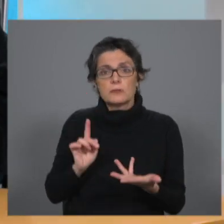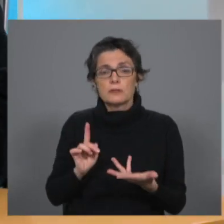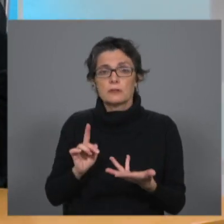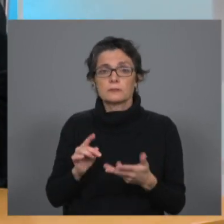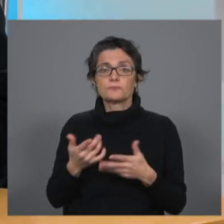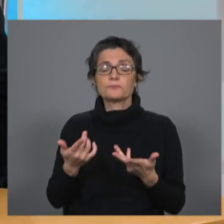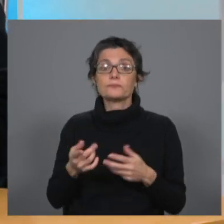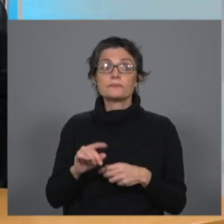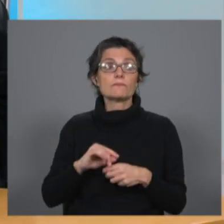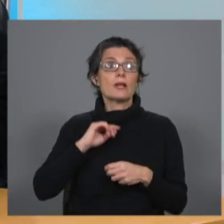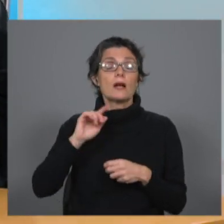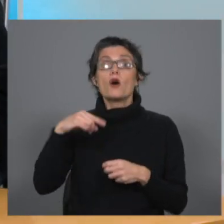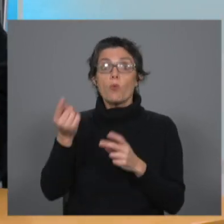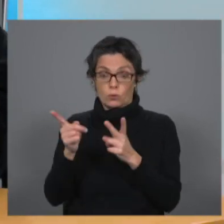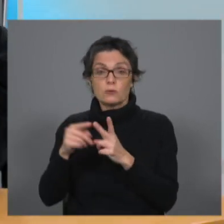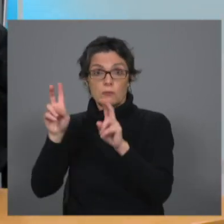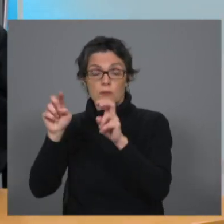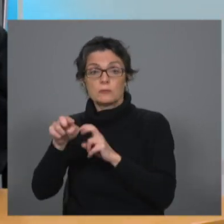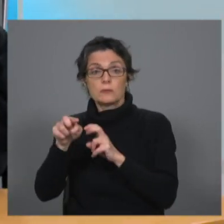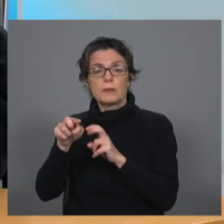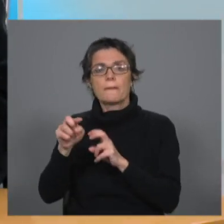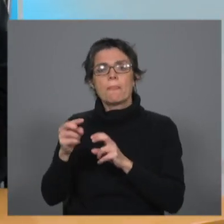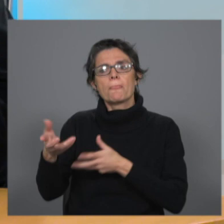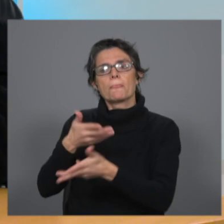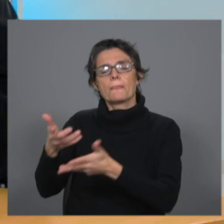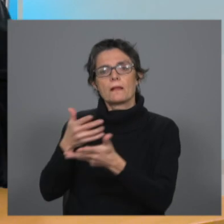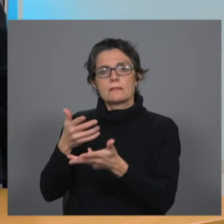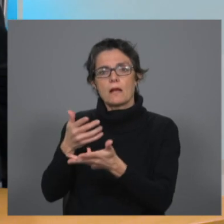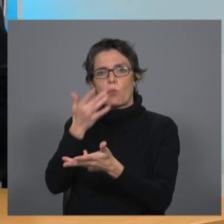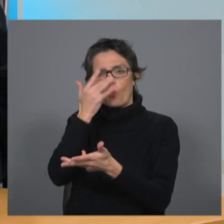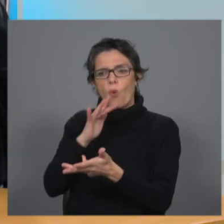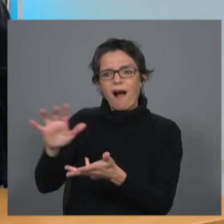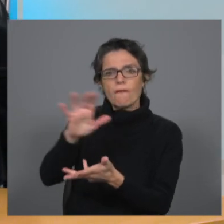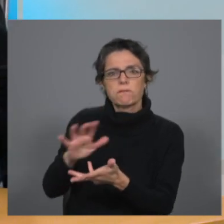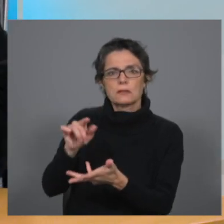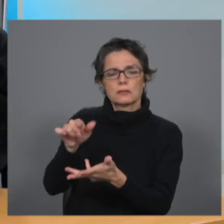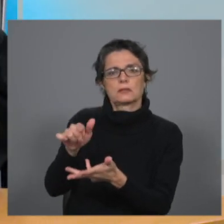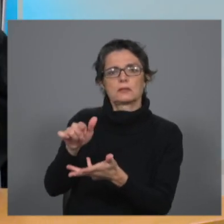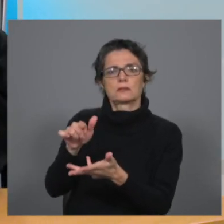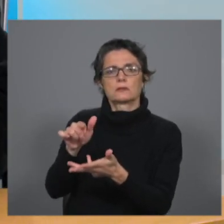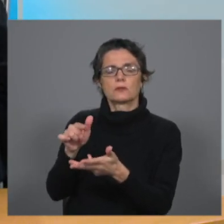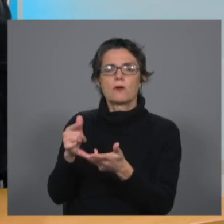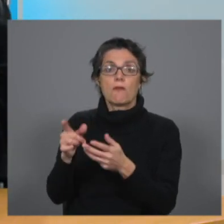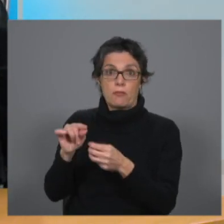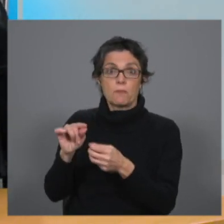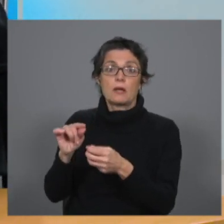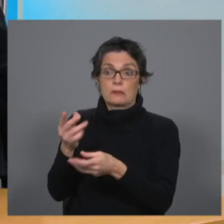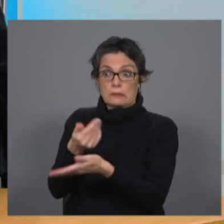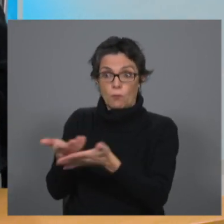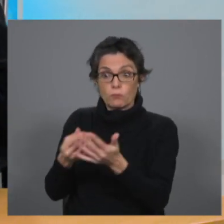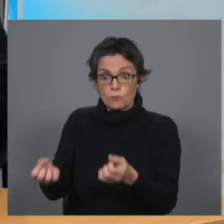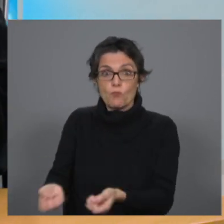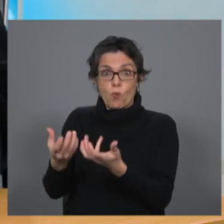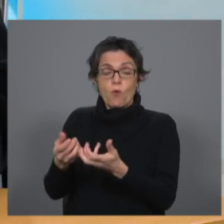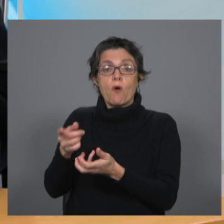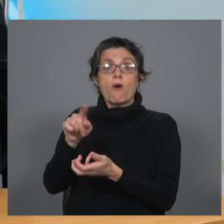um ponto de interrogação tem a ver com a relação com a África, que também se liga às migrações, mas sobretudo também à recuperação económica e também à forma como,